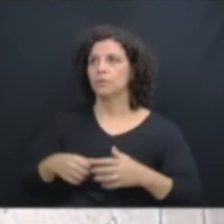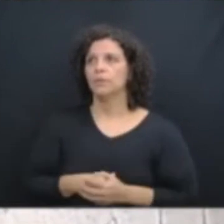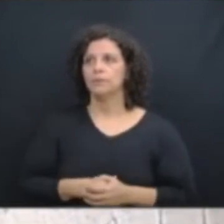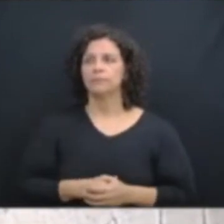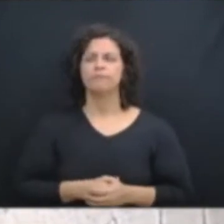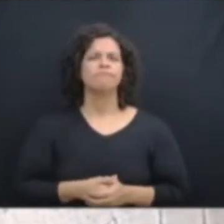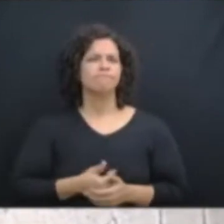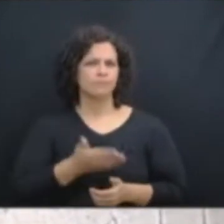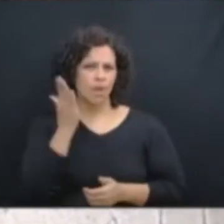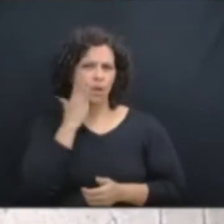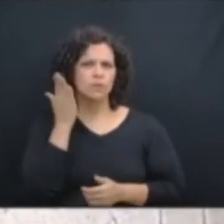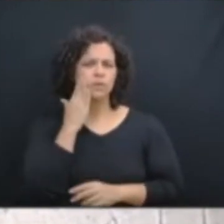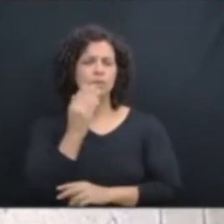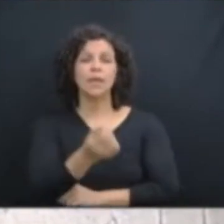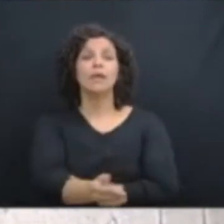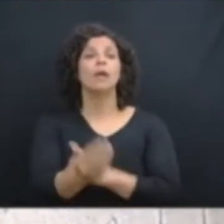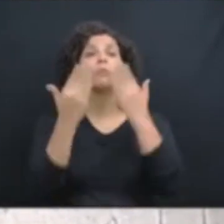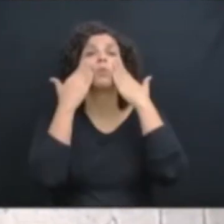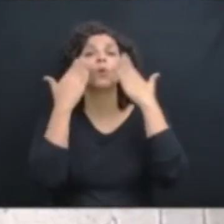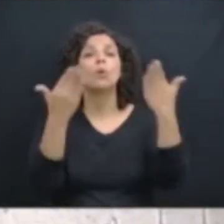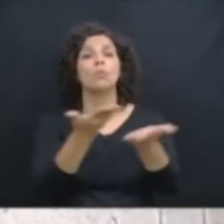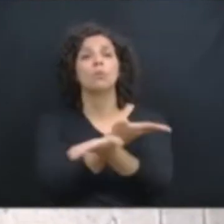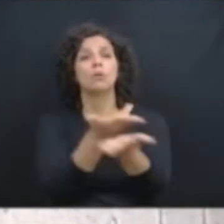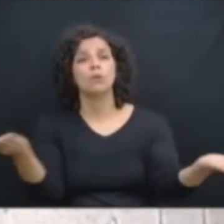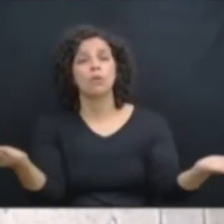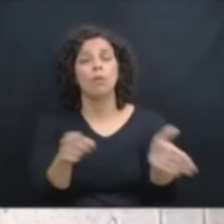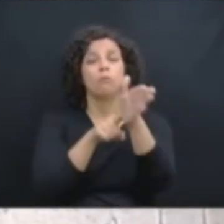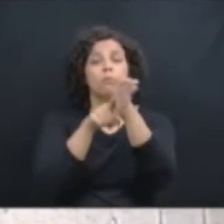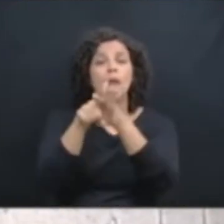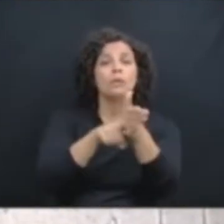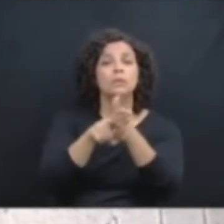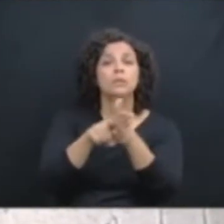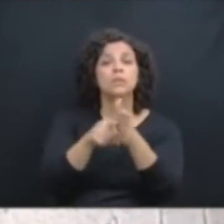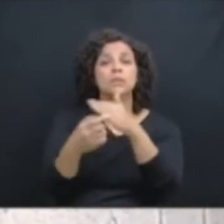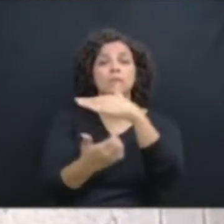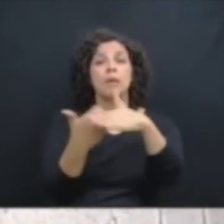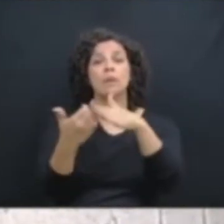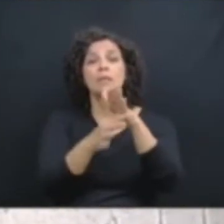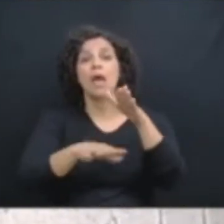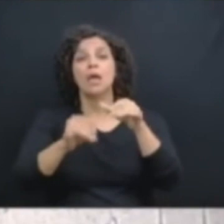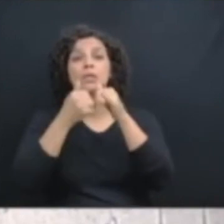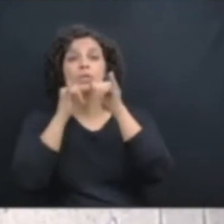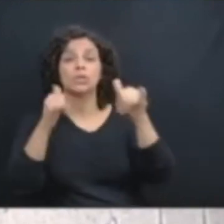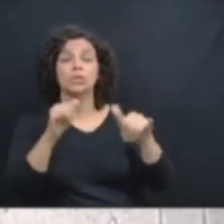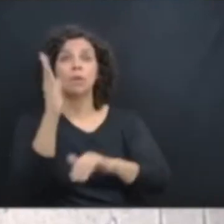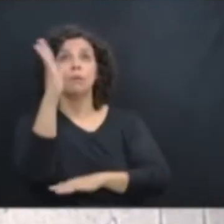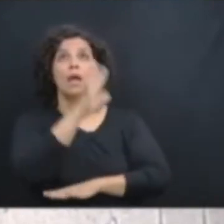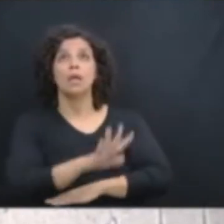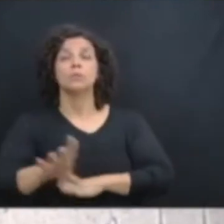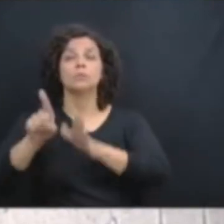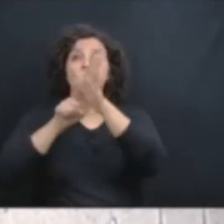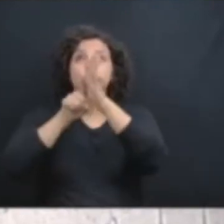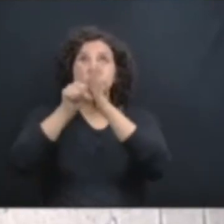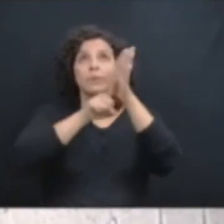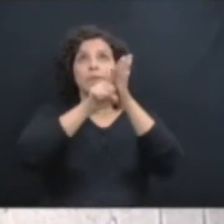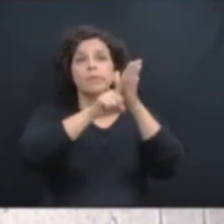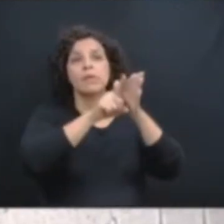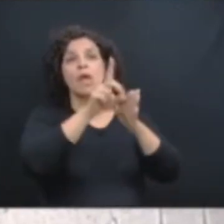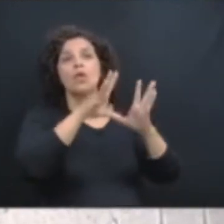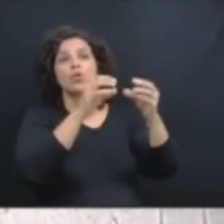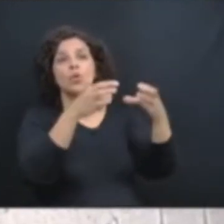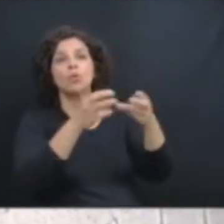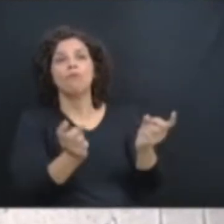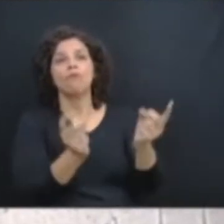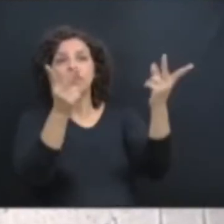É notório, é público. Basta pesquisar as empresas do ramo da eletricidade que foram